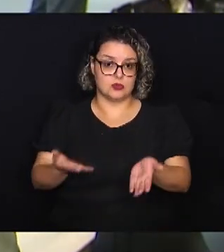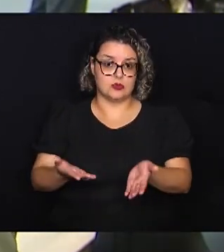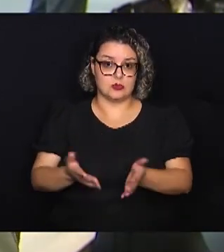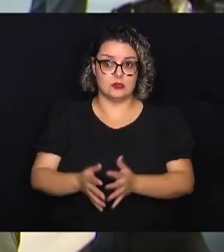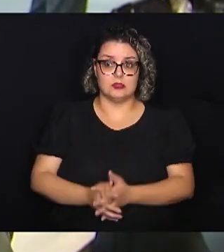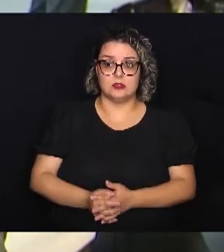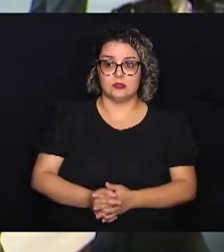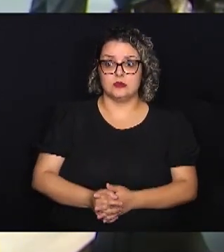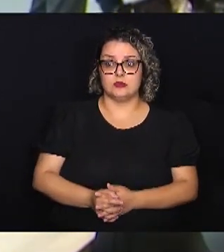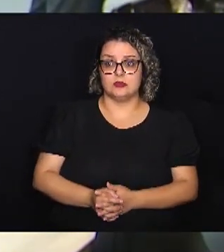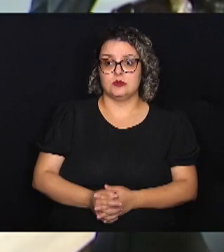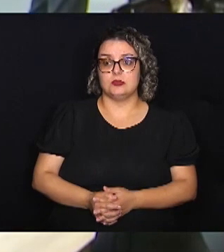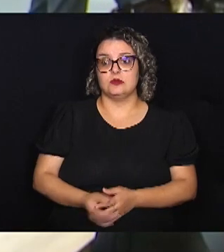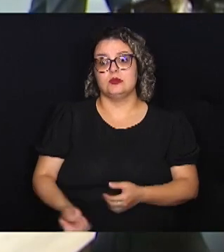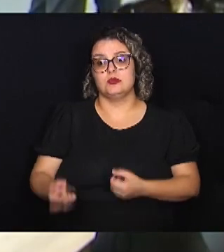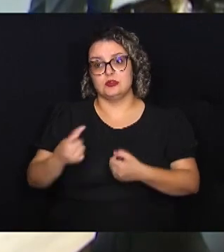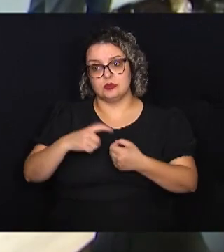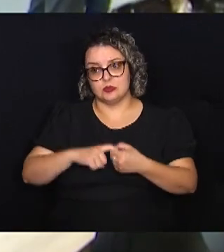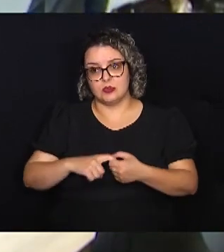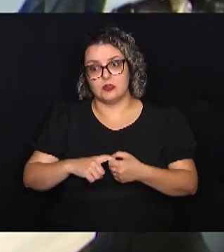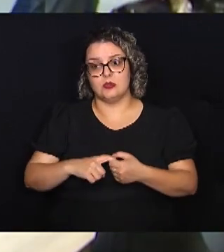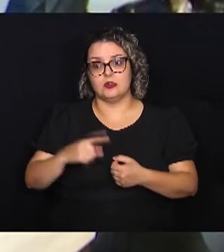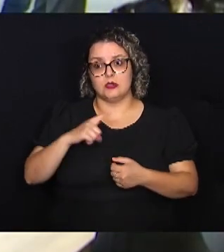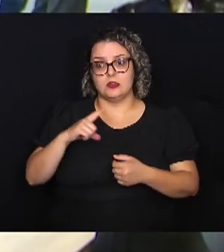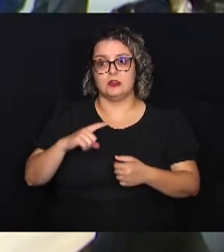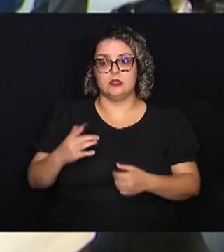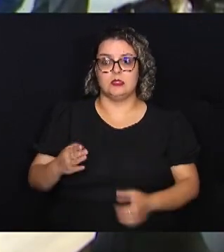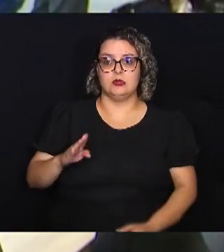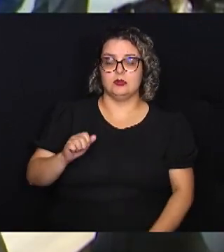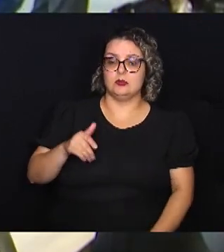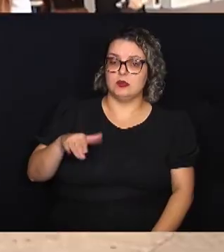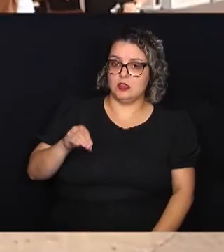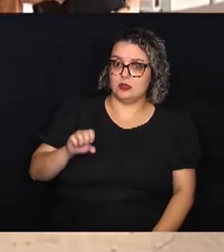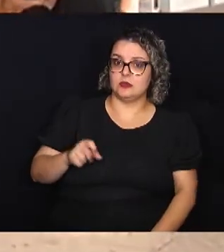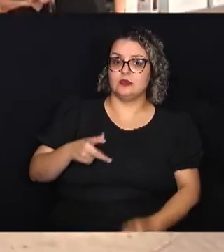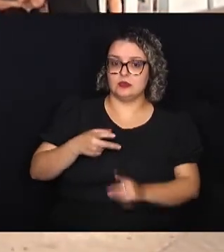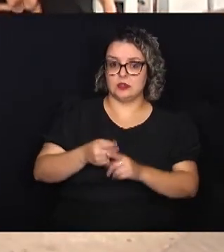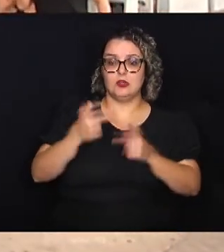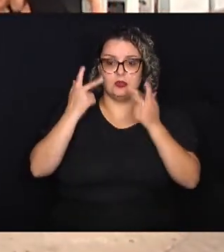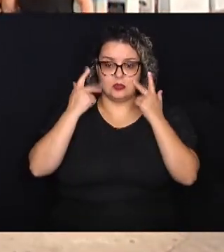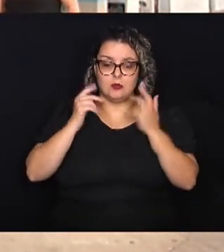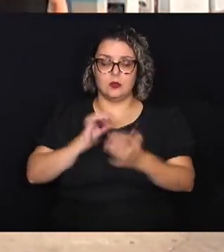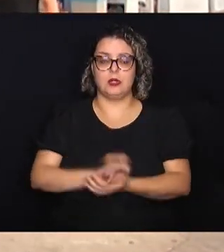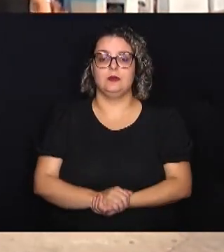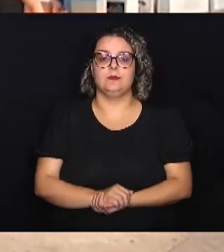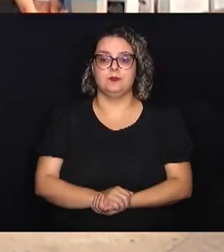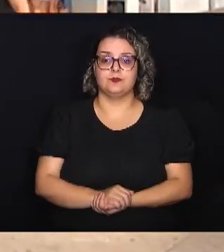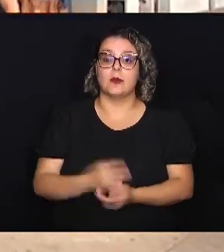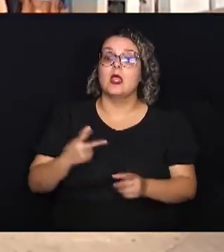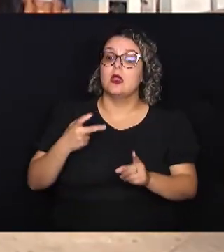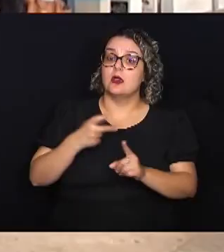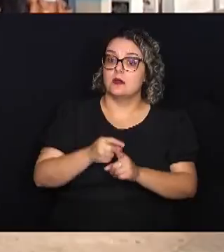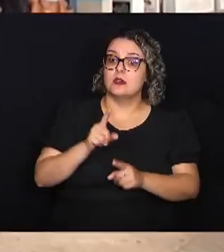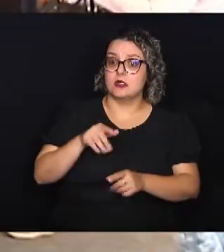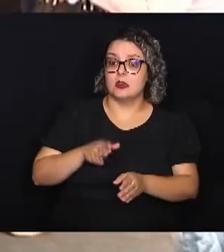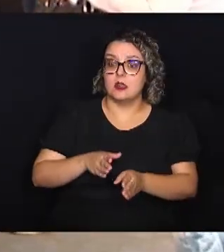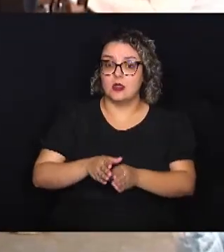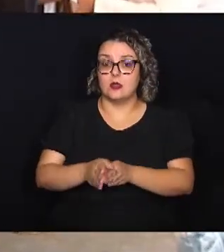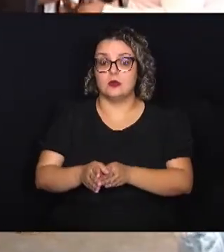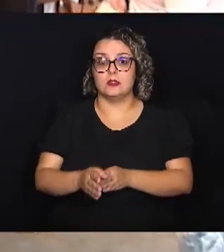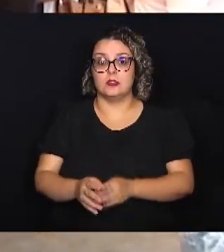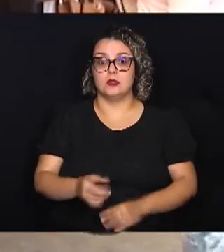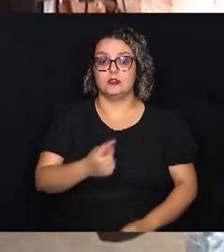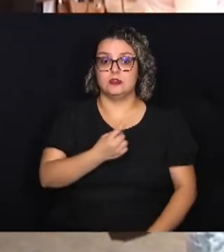de trazer de novo, né, de ter os bancos aí de vacinas normalizados. A vacina é recomendada a partir de